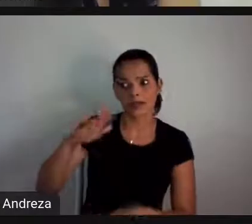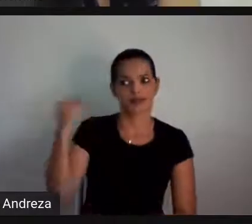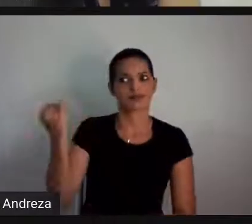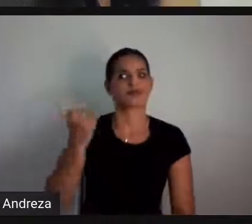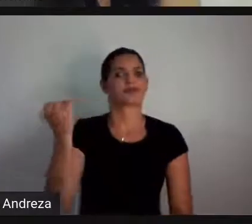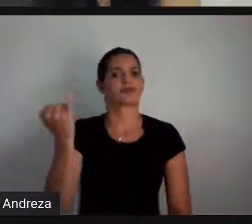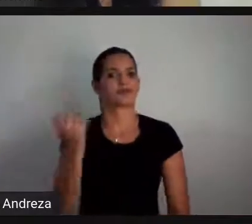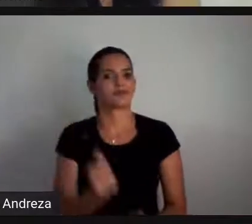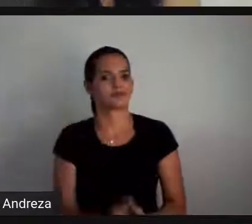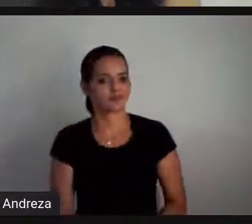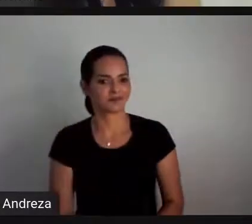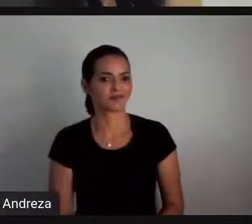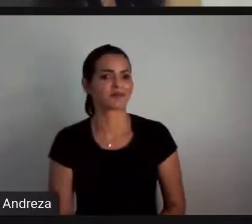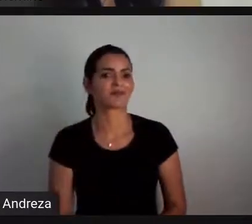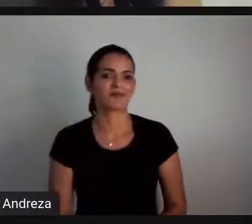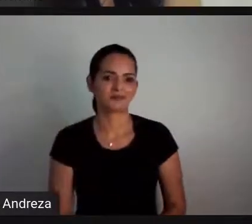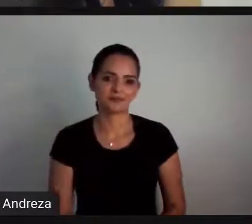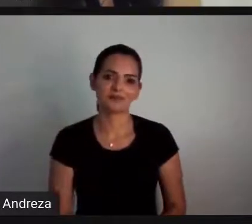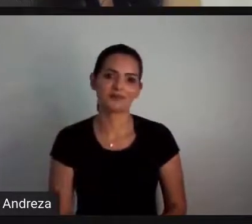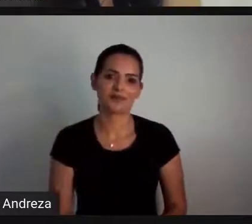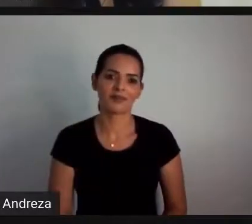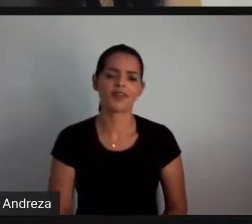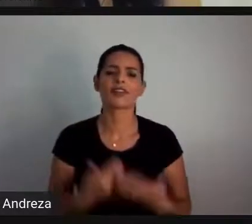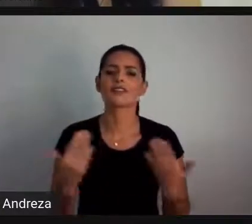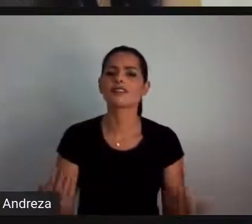pensando nenhuma vitória, né? Dri,